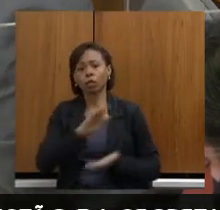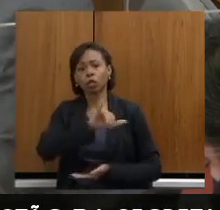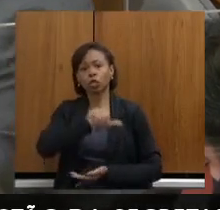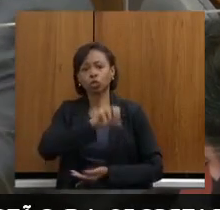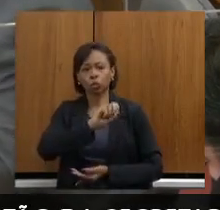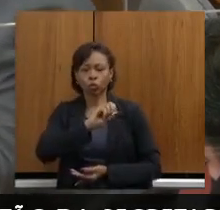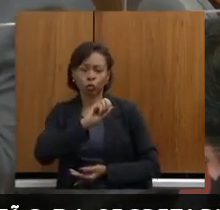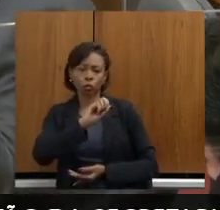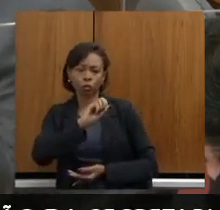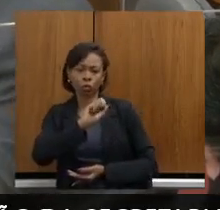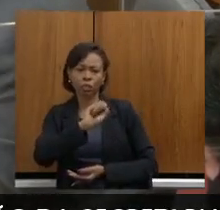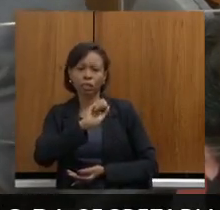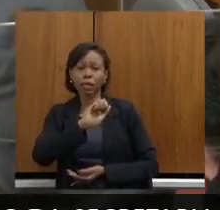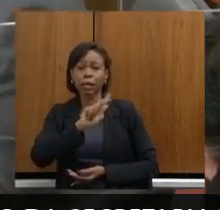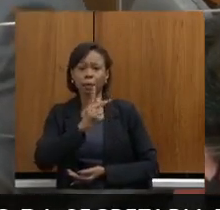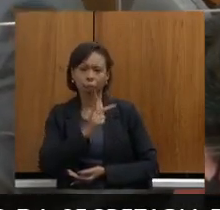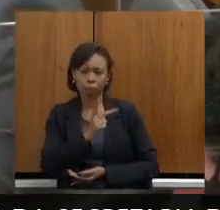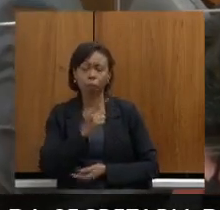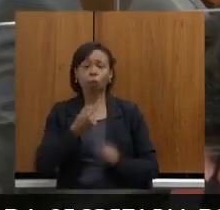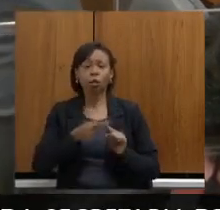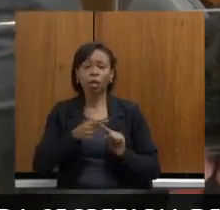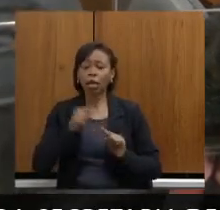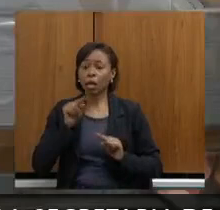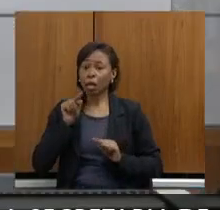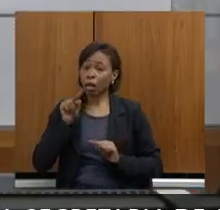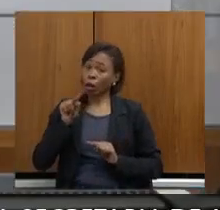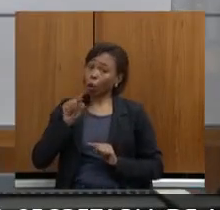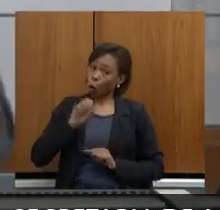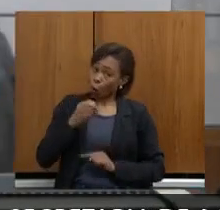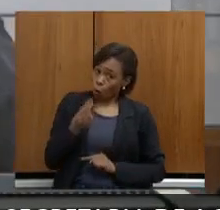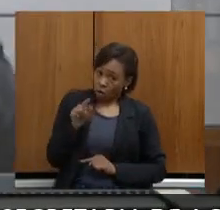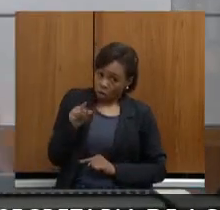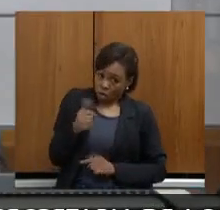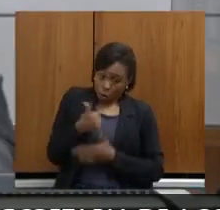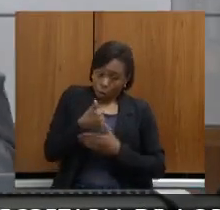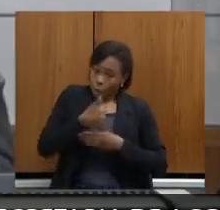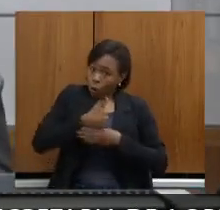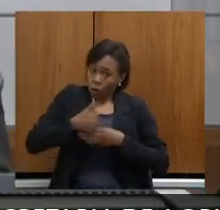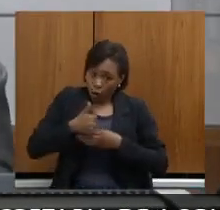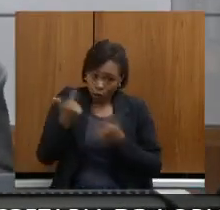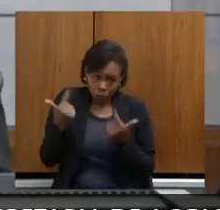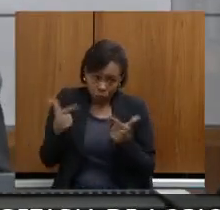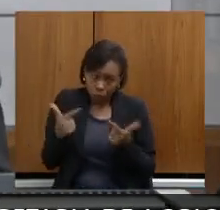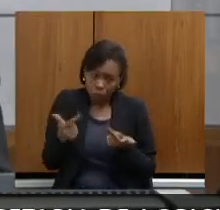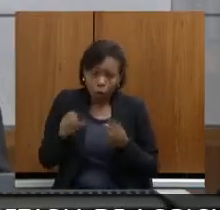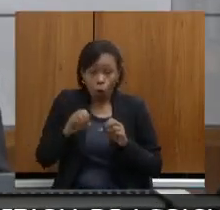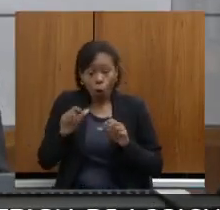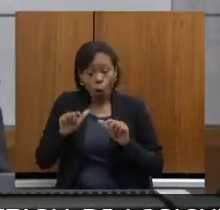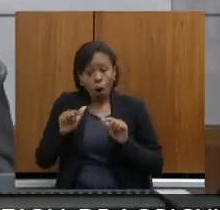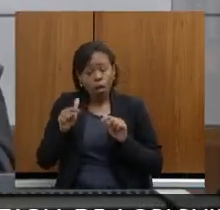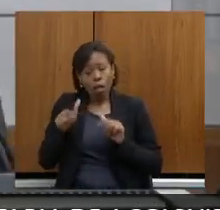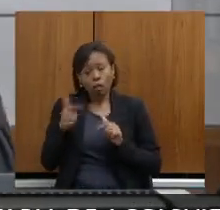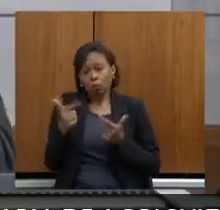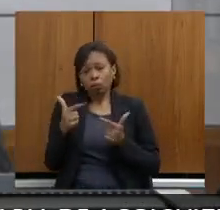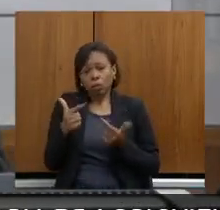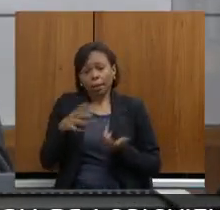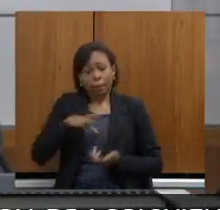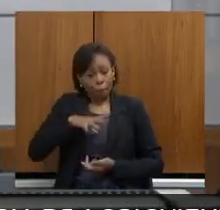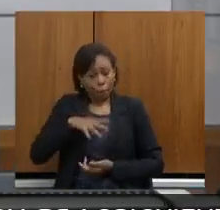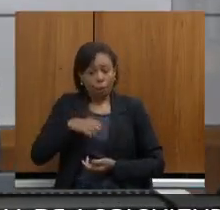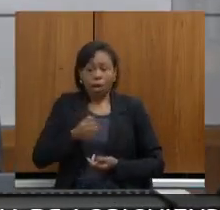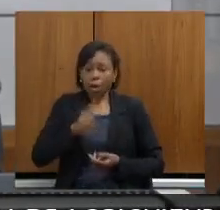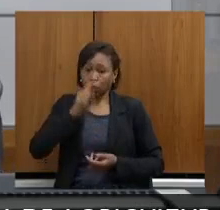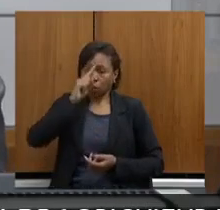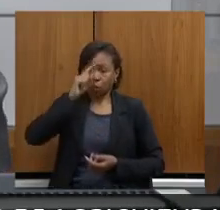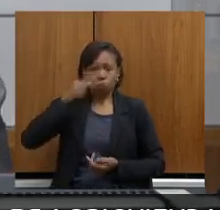porque ou ele não tem moral ou ele não tem voz de comando sobre a superintendência de Minas Gerais ou ele é um